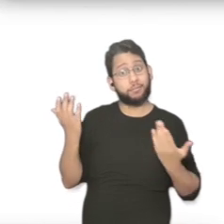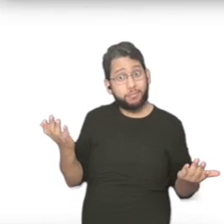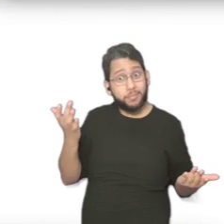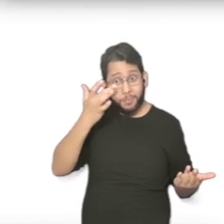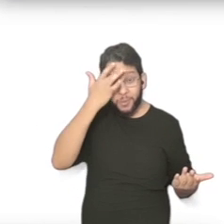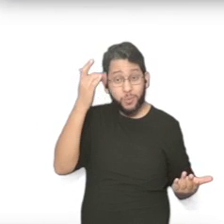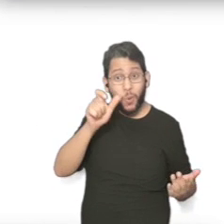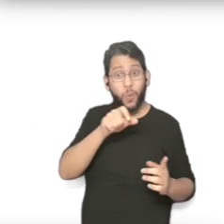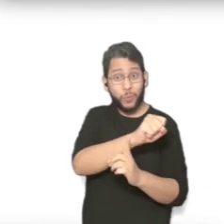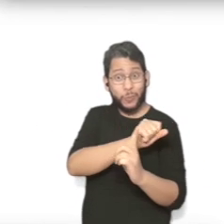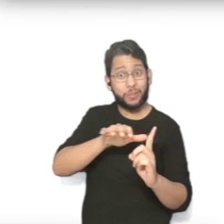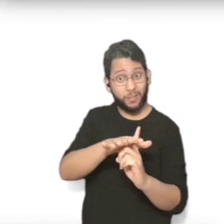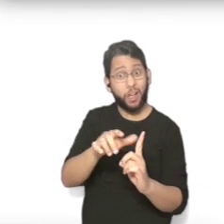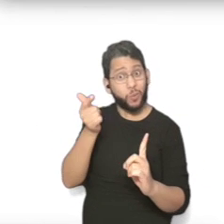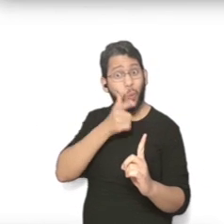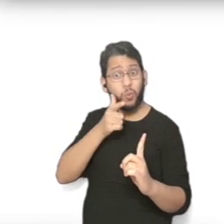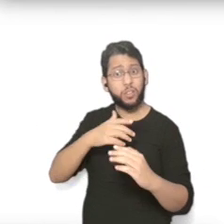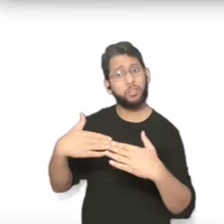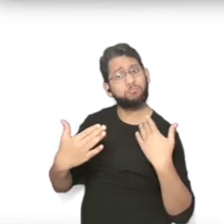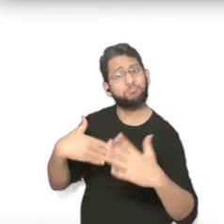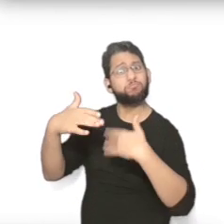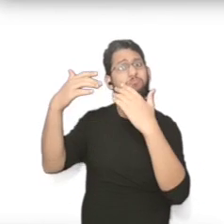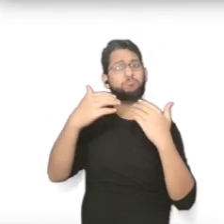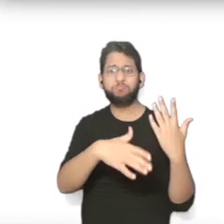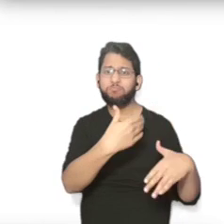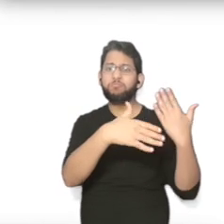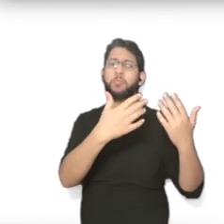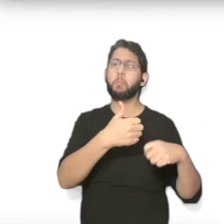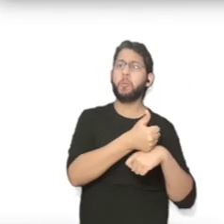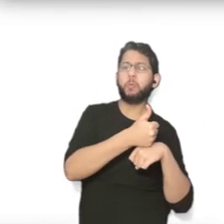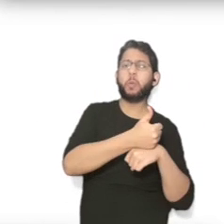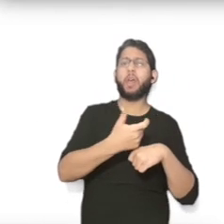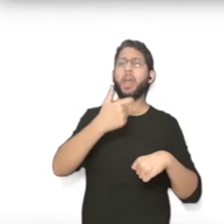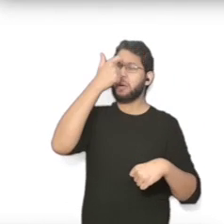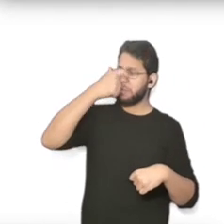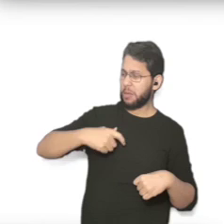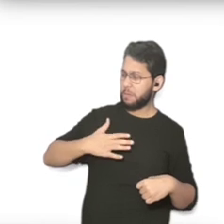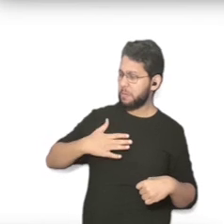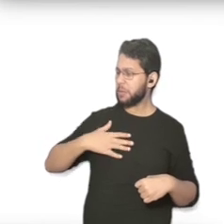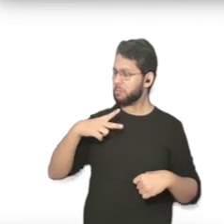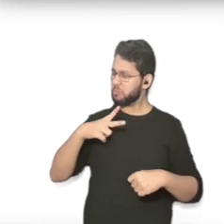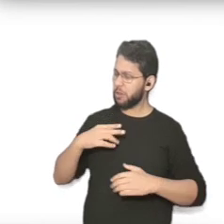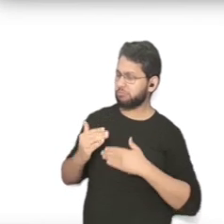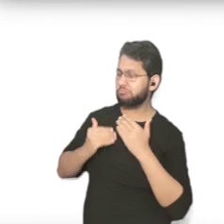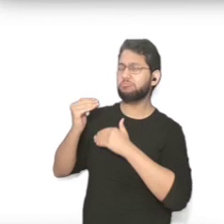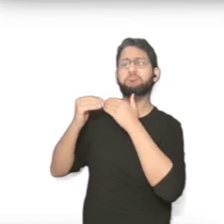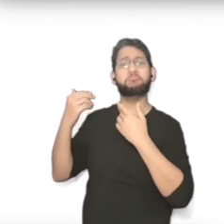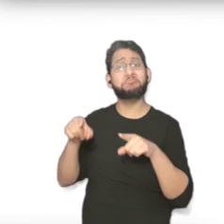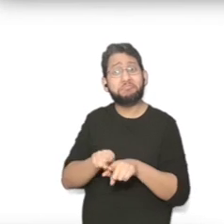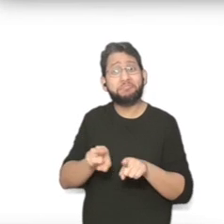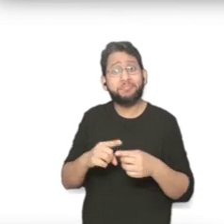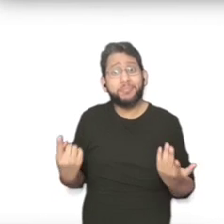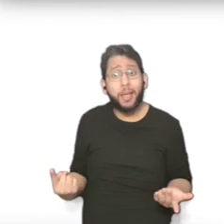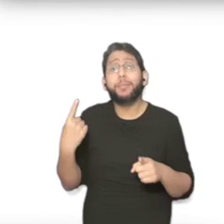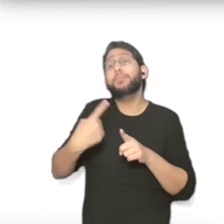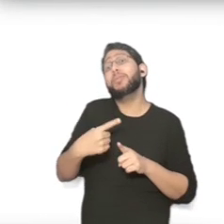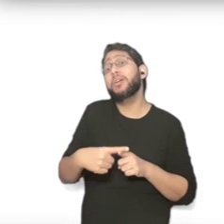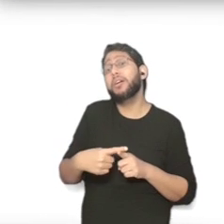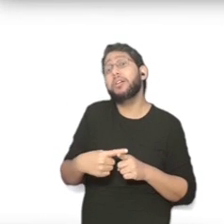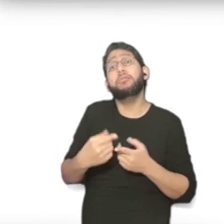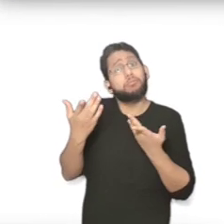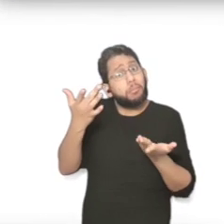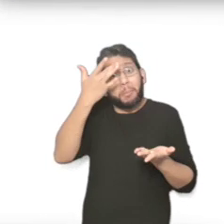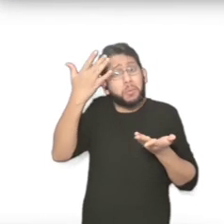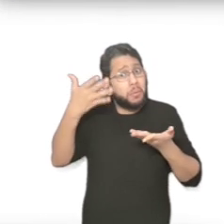graus elevados aí dentro de uma sociedade no sentido profissional e pessoal, de conquistas pessoais e